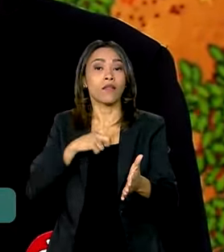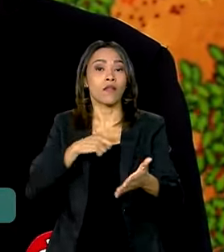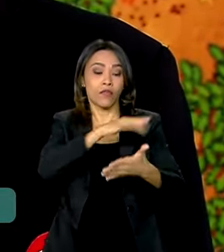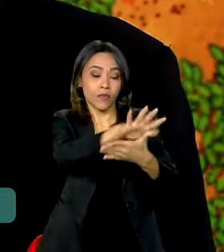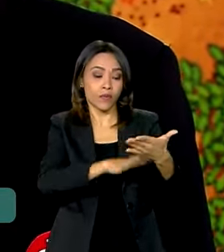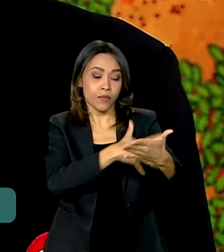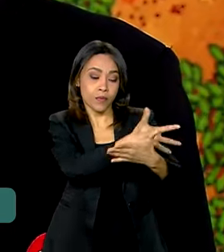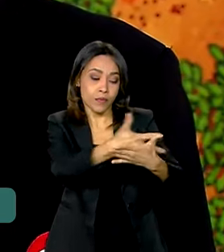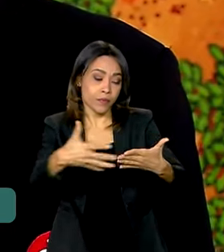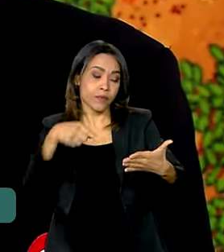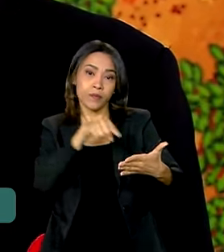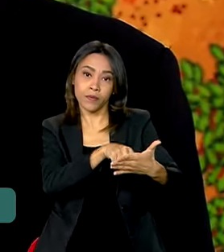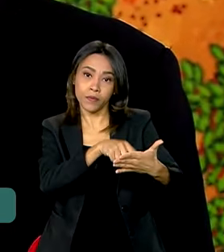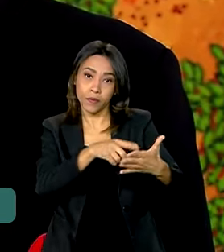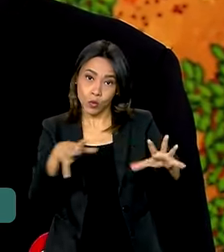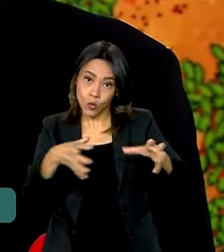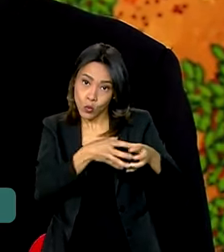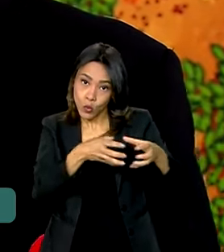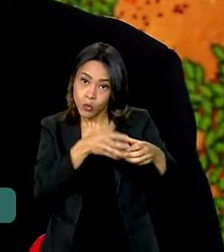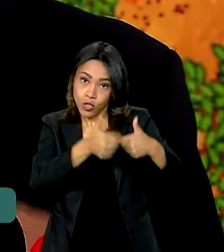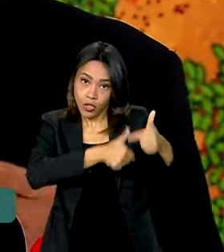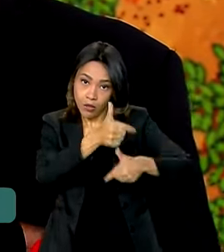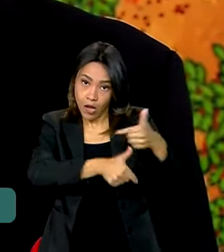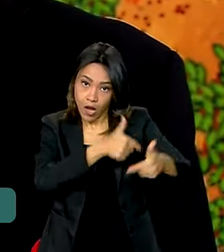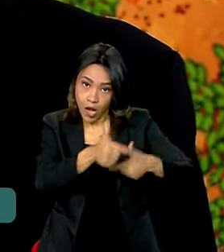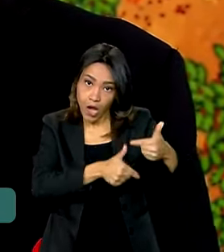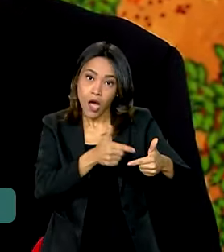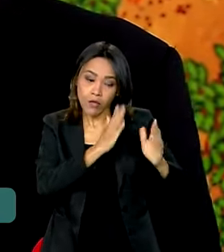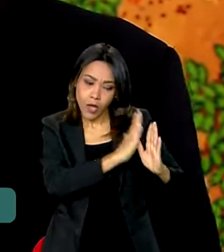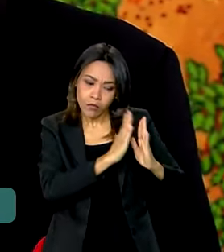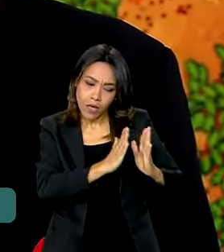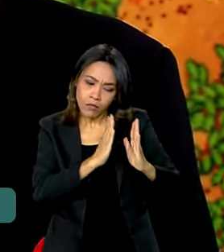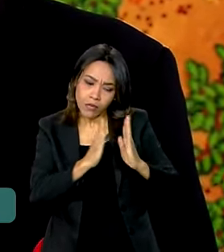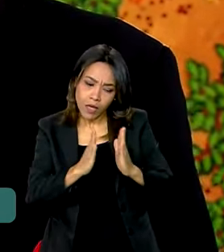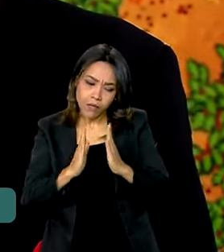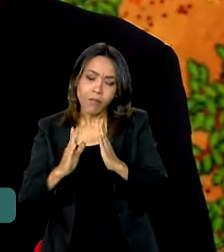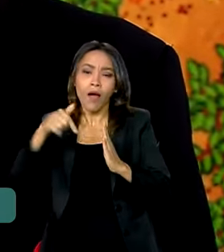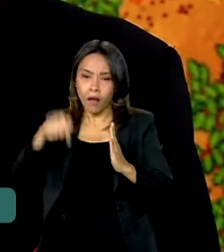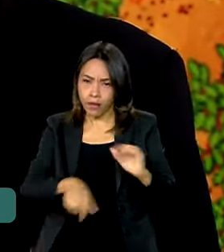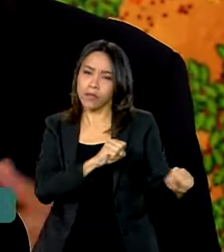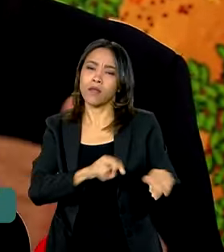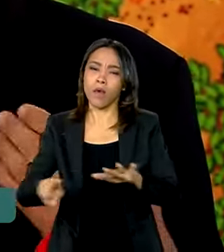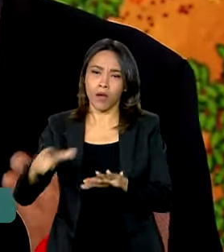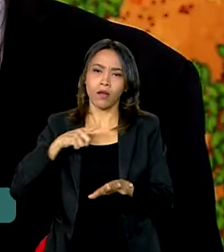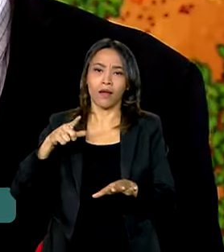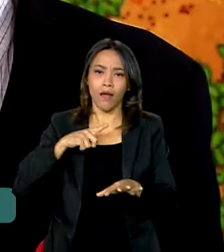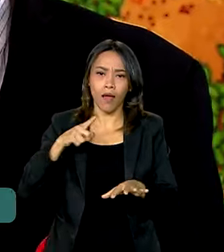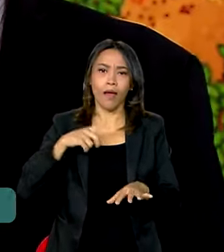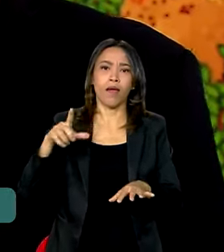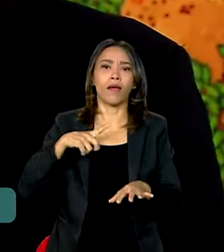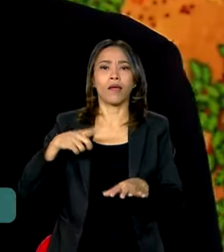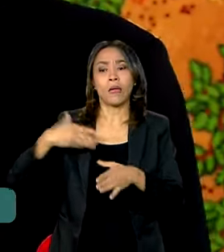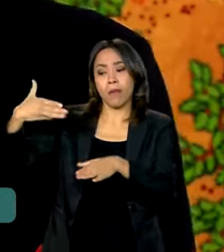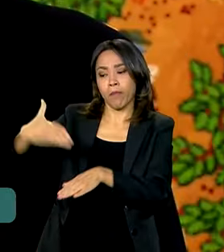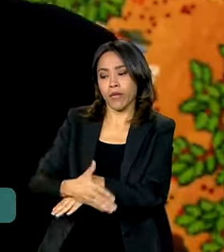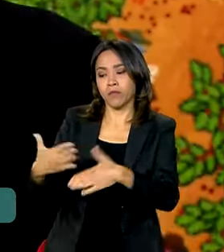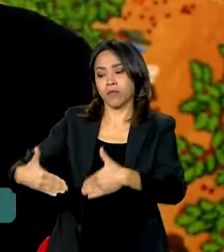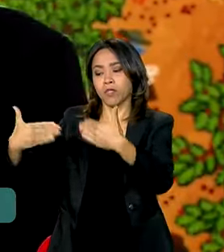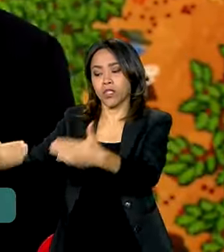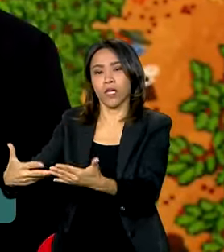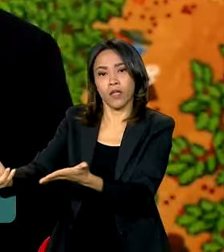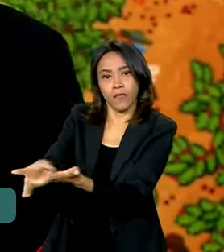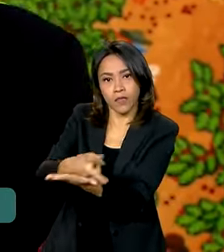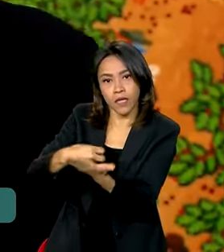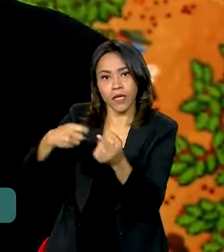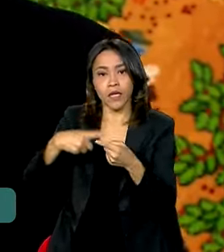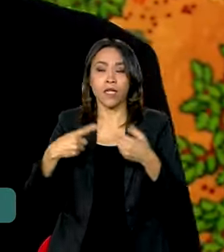trabalho da regulamentação da reforma tributária, vamos ter várias atividades essa semana, envolvendo o Ministério da Fazenda, envolvendo o Ministério das